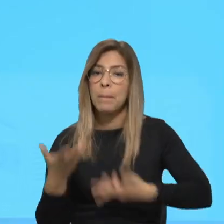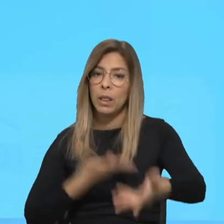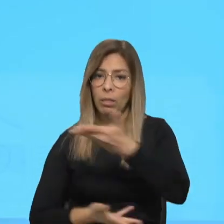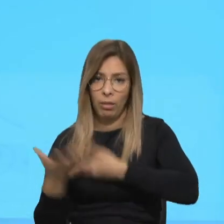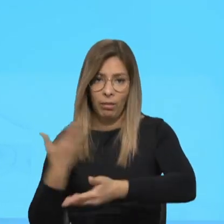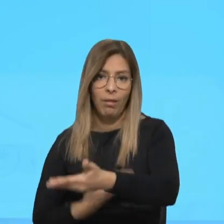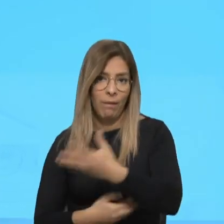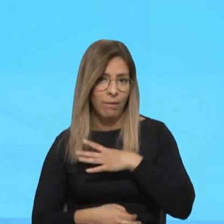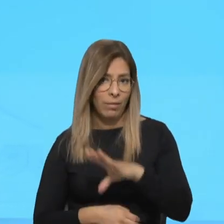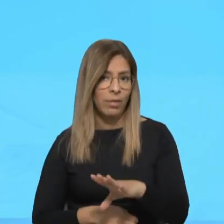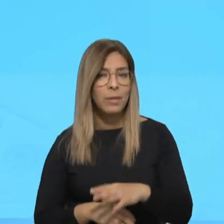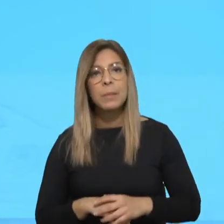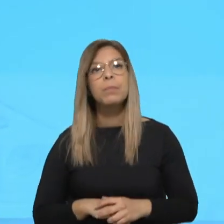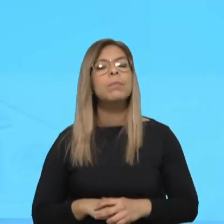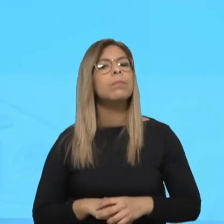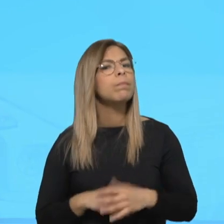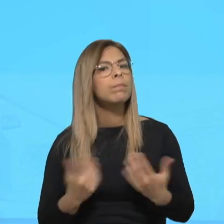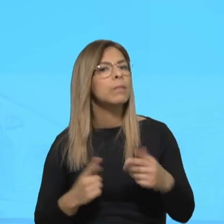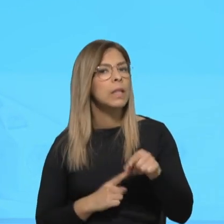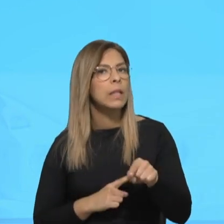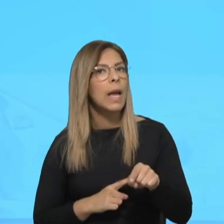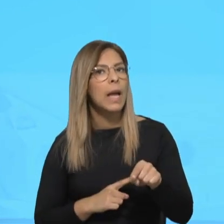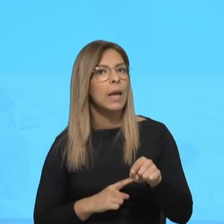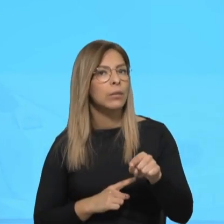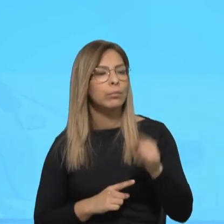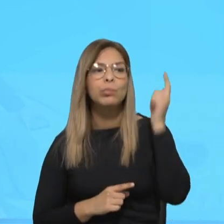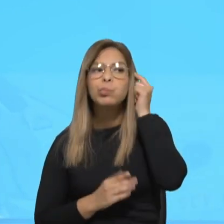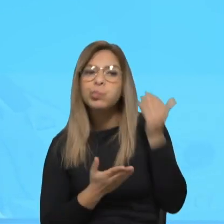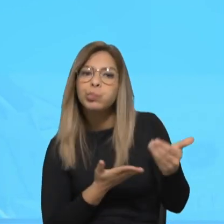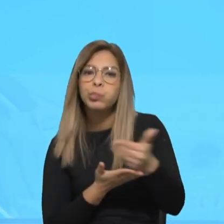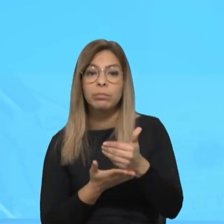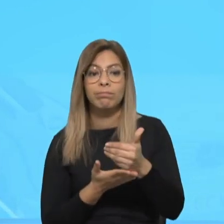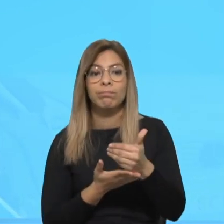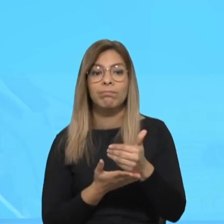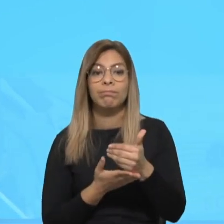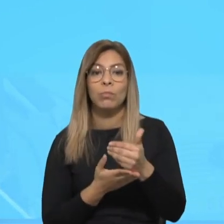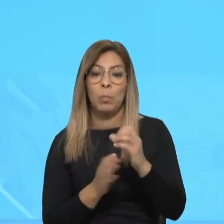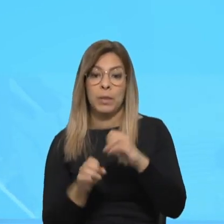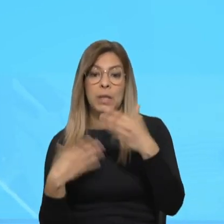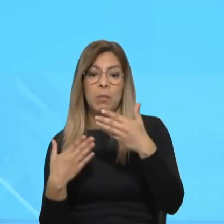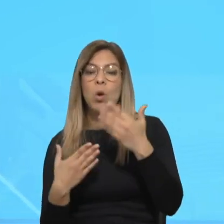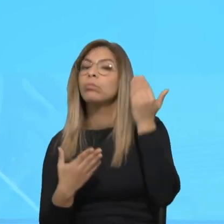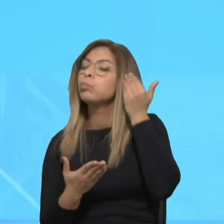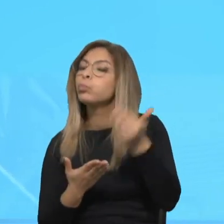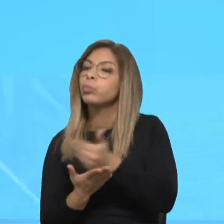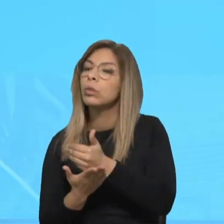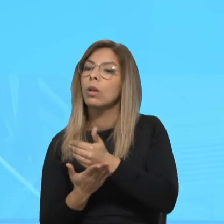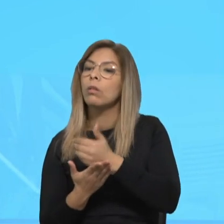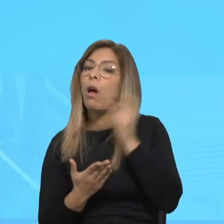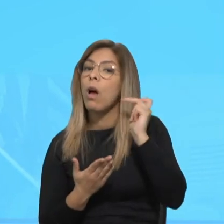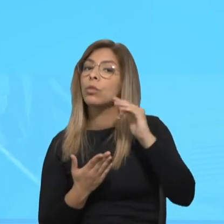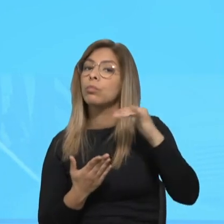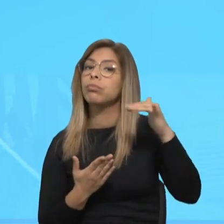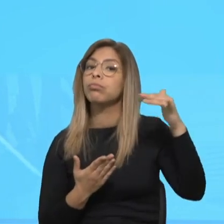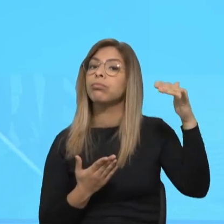que no final as pessoas que tenham sido escutadas já não sejam jovens e de alguma forma a